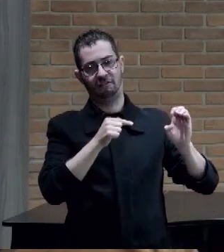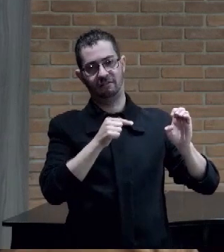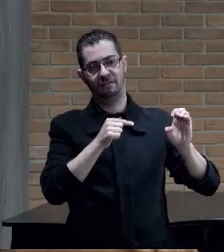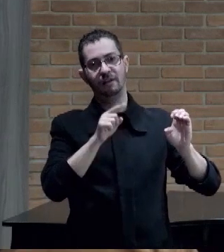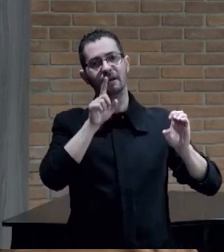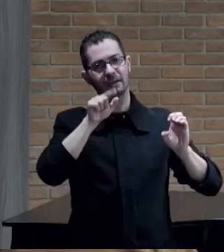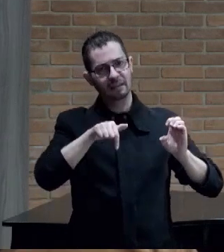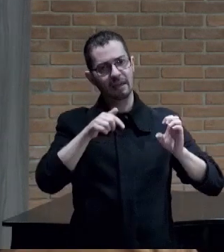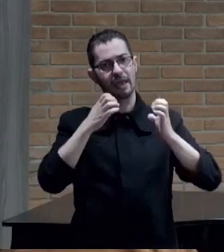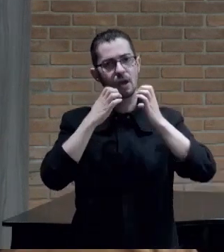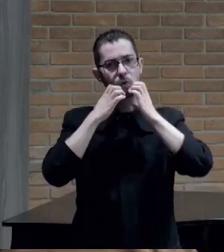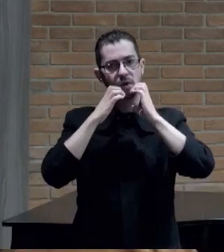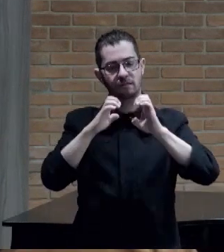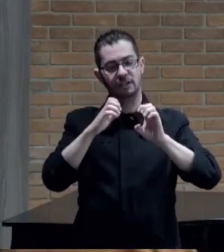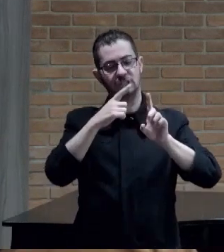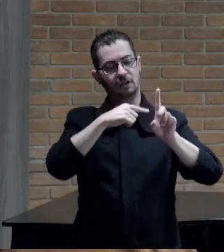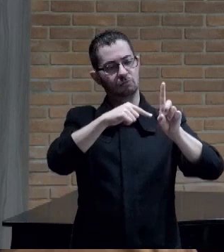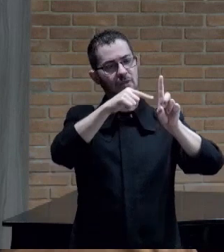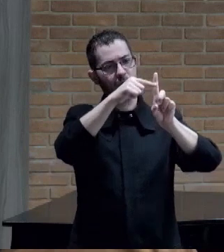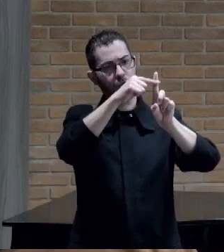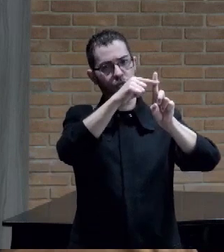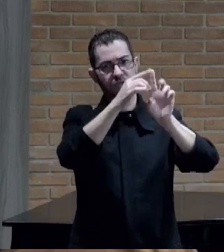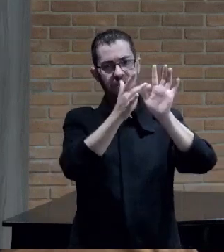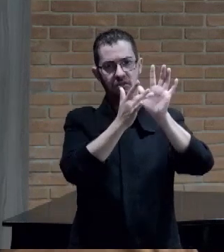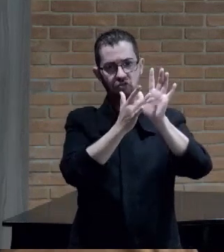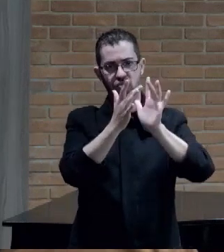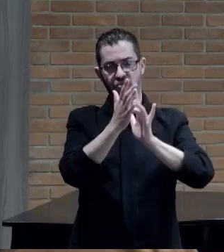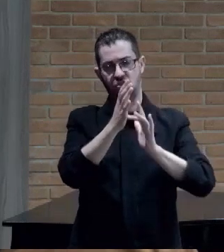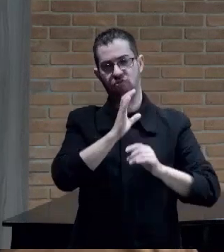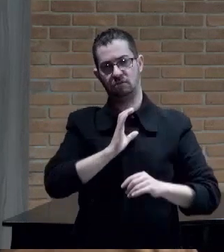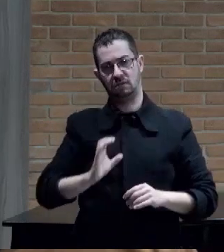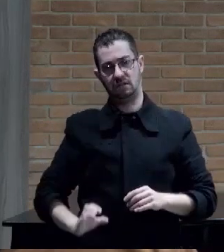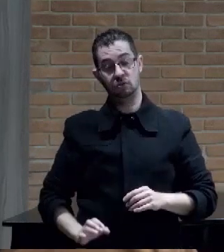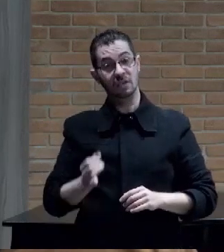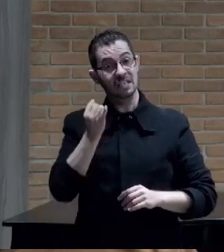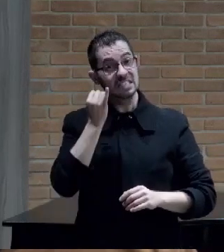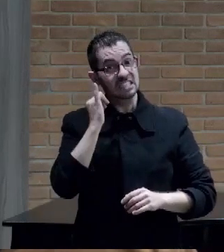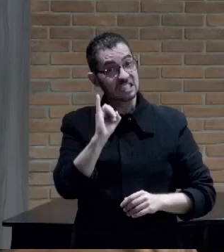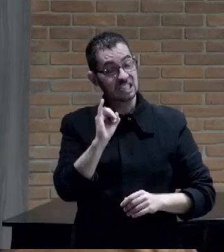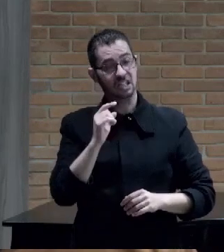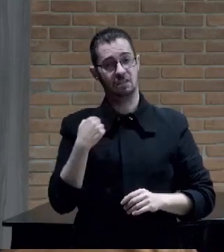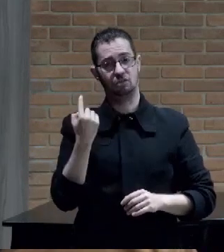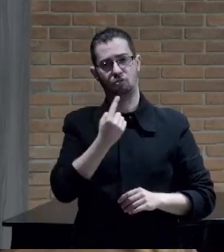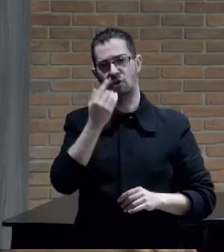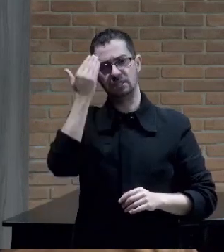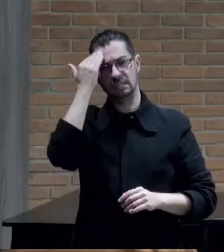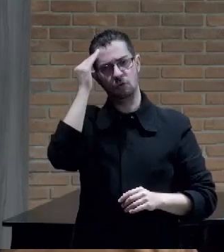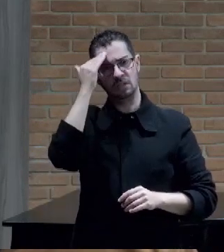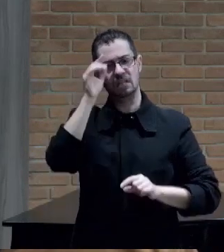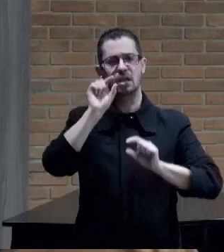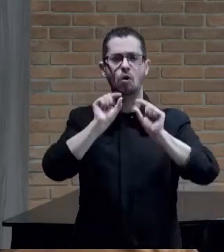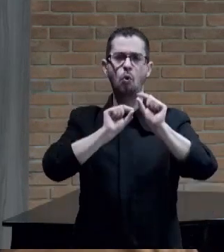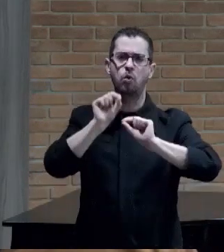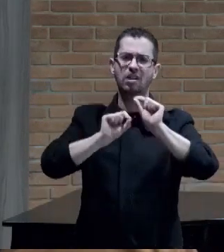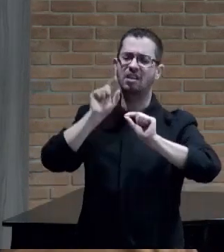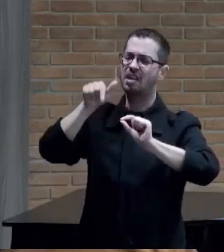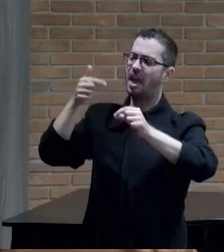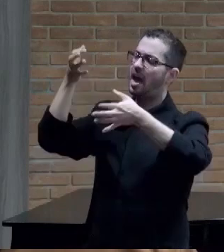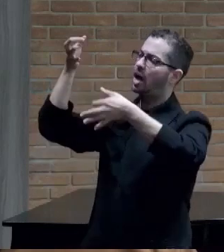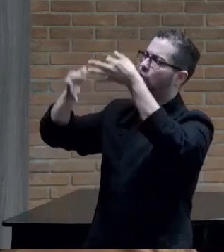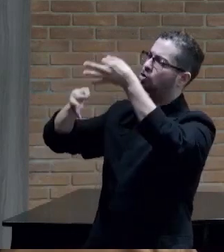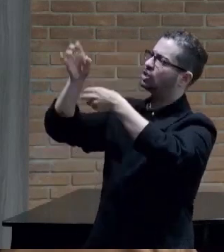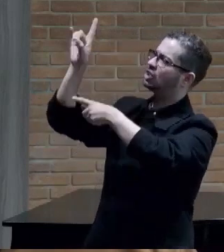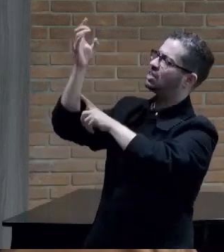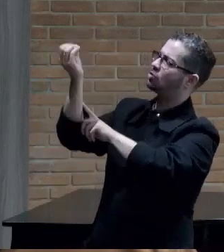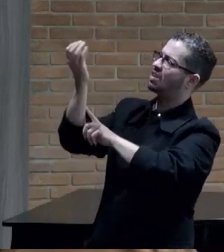é o evangelho da cruz de Jesus Cristo, se nós não entendermos o que é a justiça de Deus